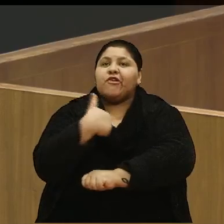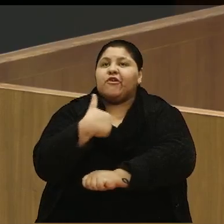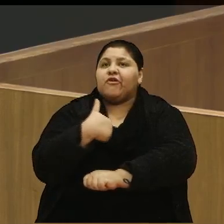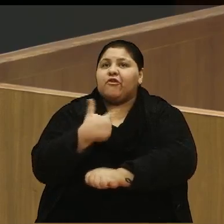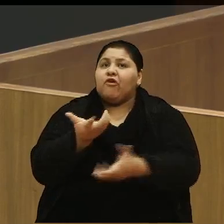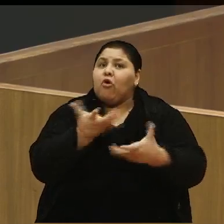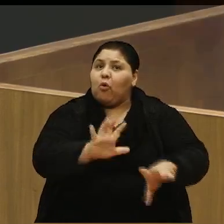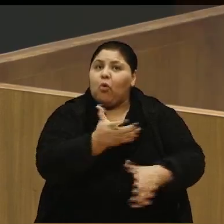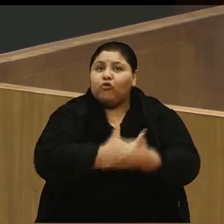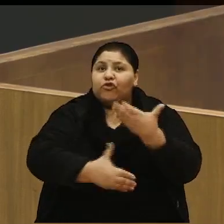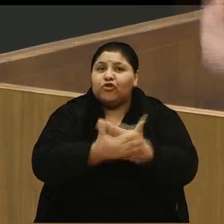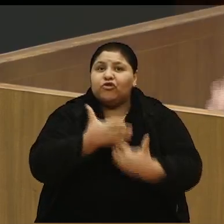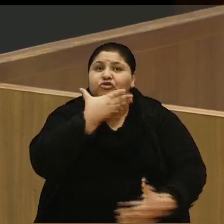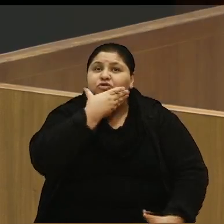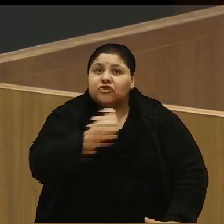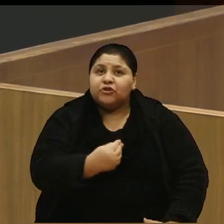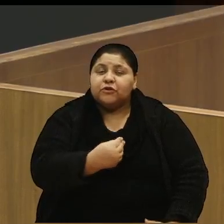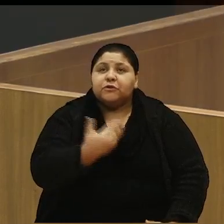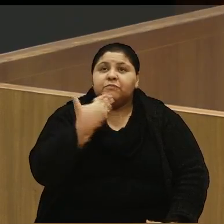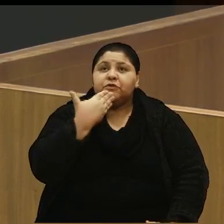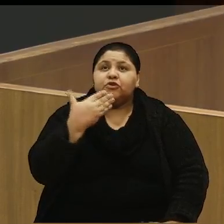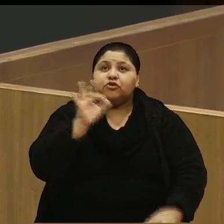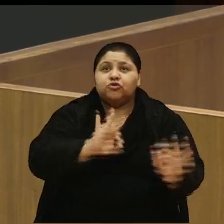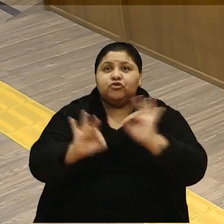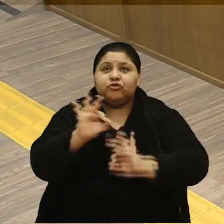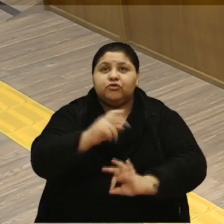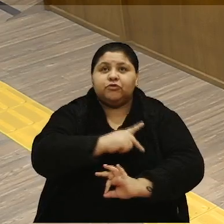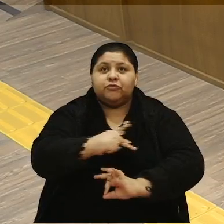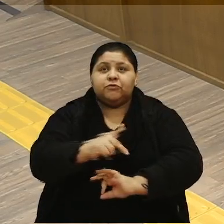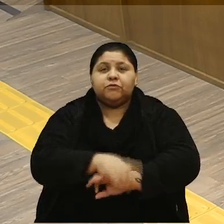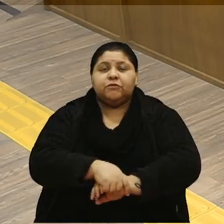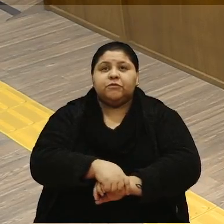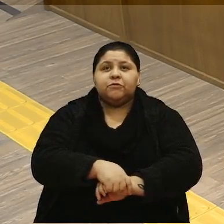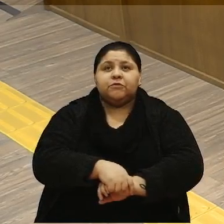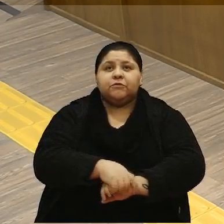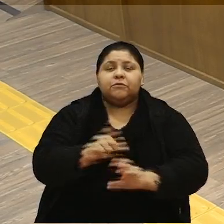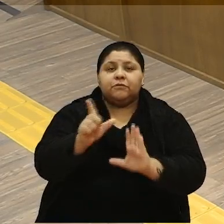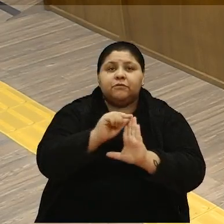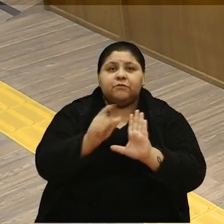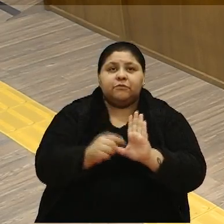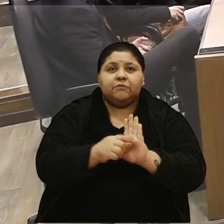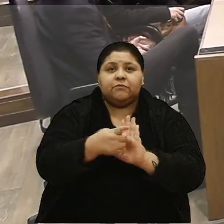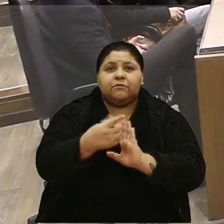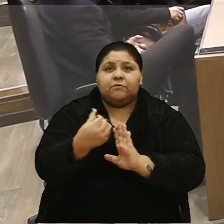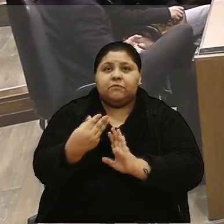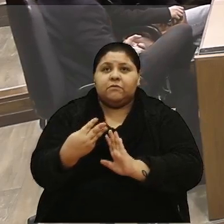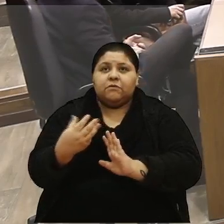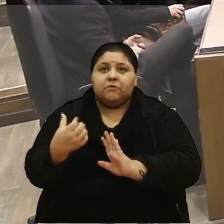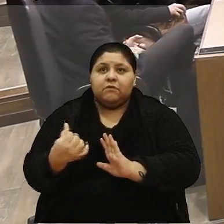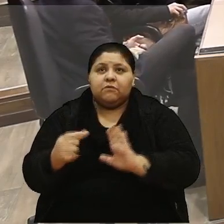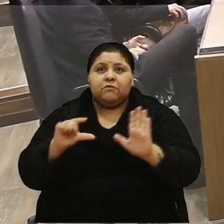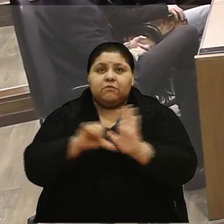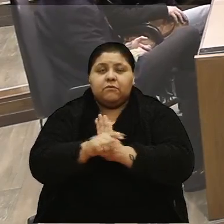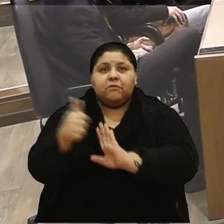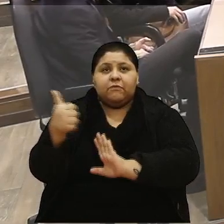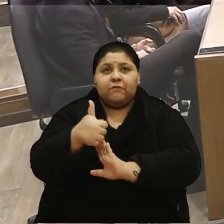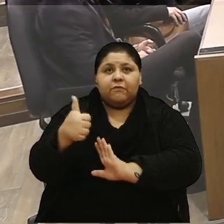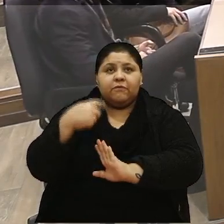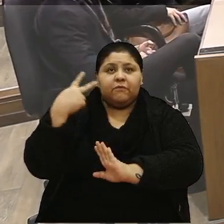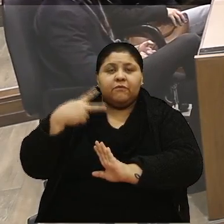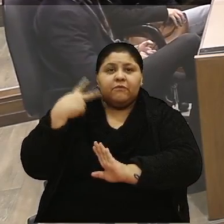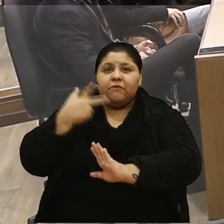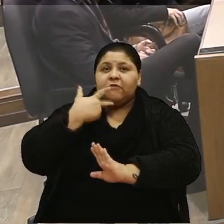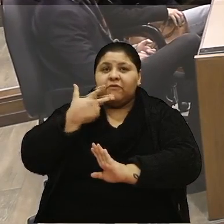contra todos os homens. Questão Isso de ordem, não é verdade. Só um minutinho, vereadora Andressa. Artigo 136, parágrafo 1º, a vereadora, por